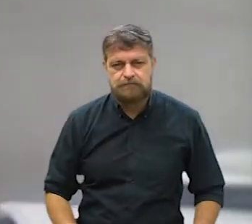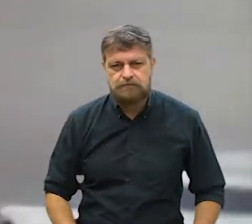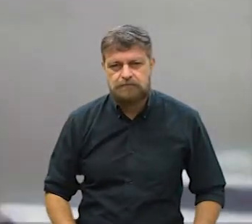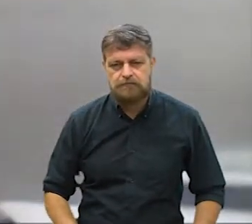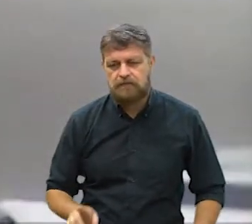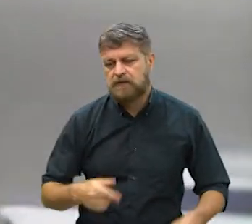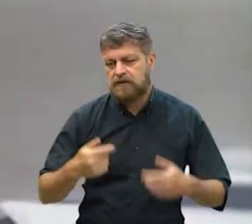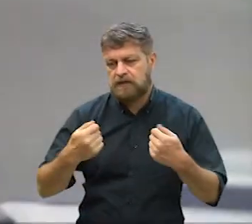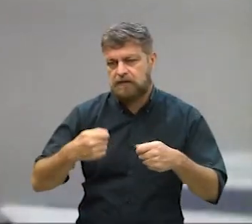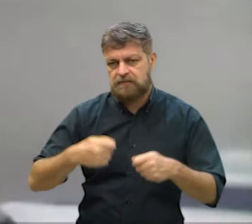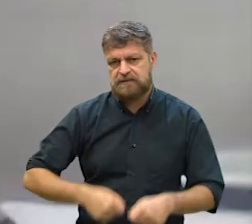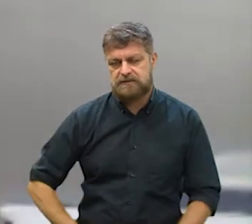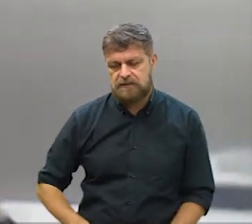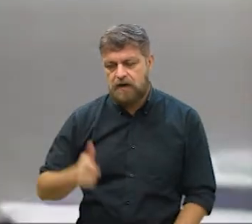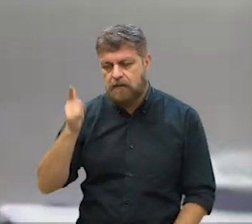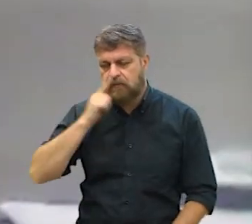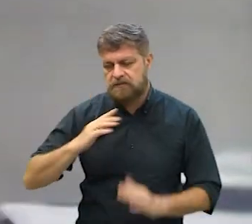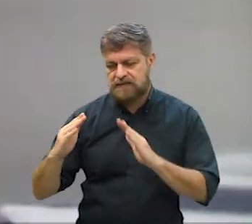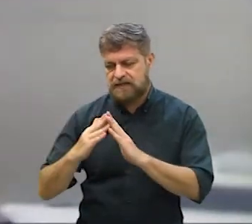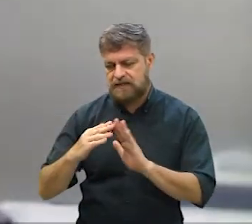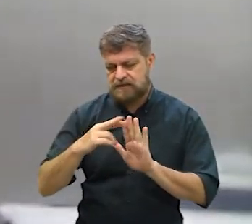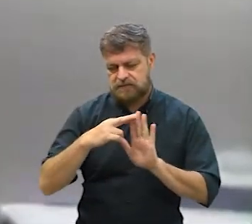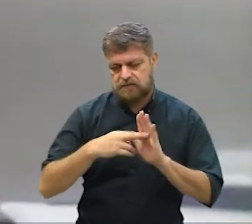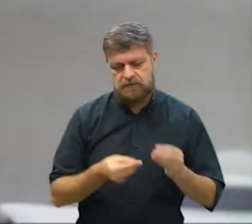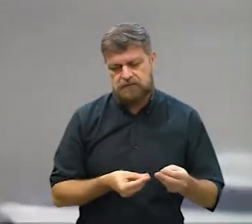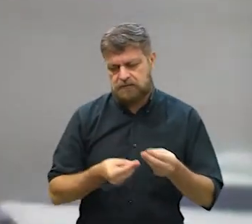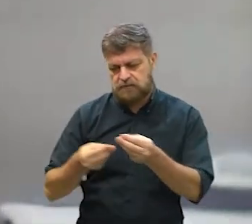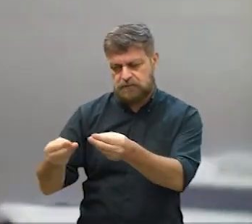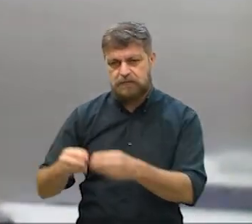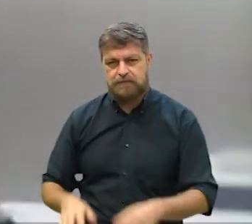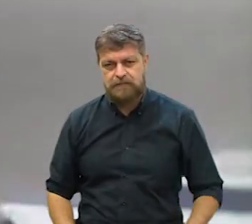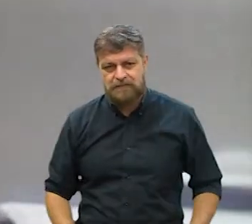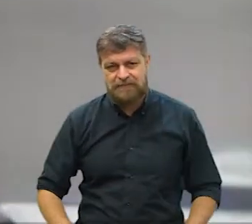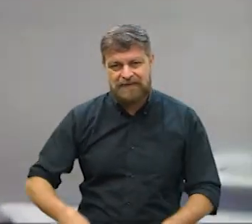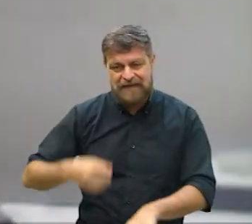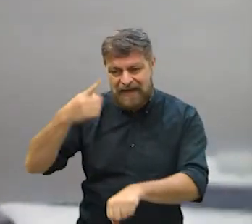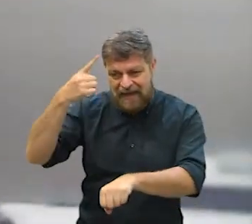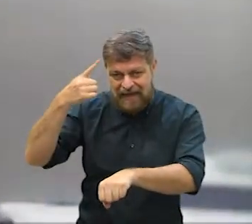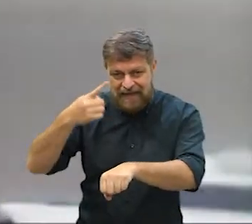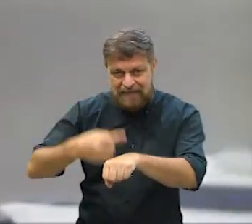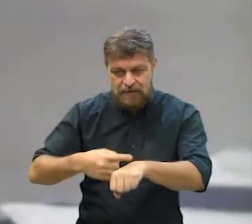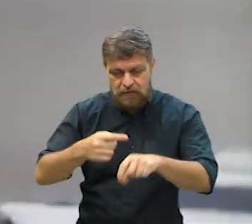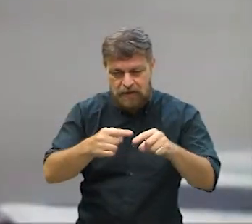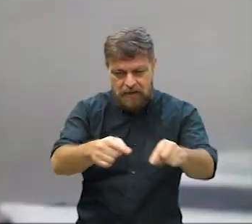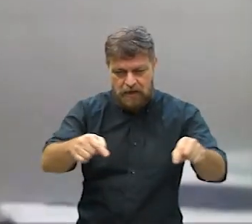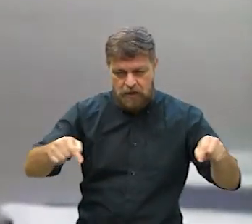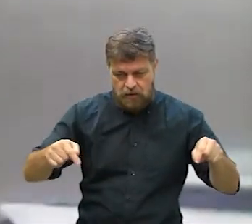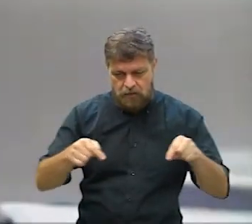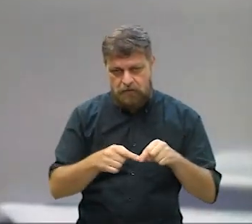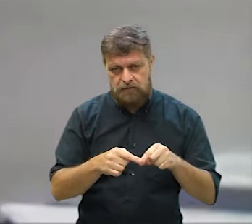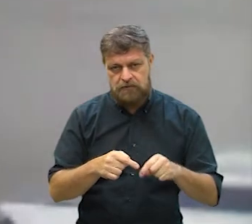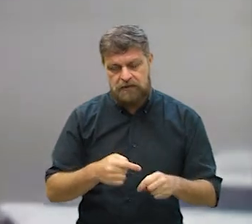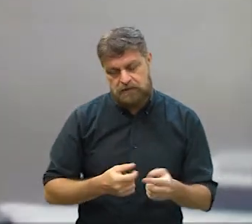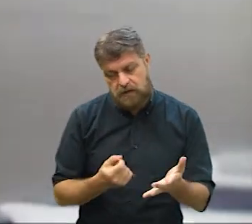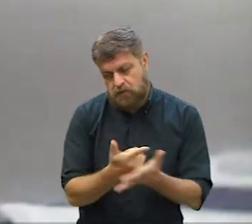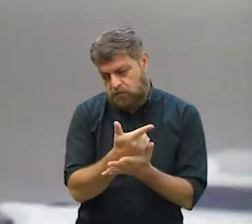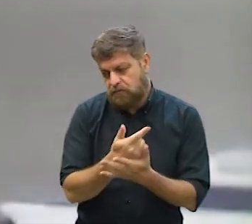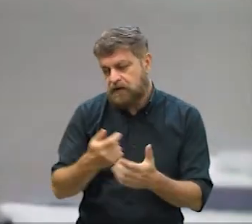Não precisa da regularização. Agora, lá na hora do terreno que nós vamos fazer, vai precisar,